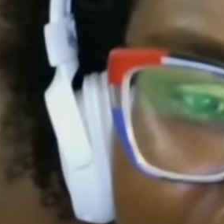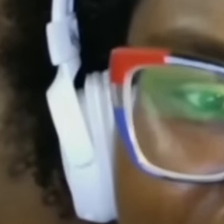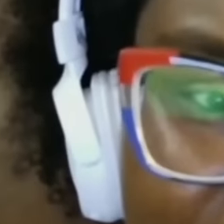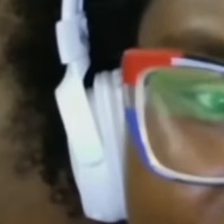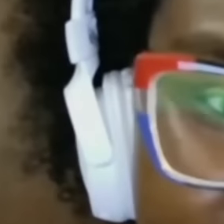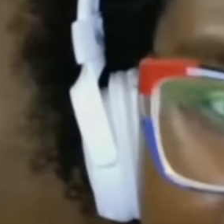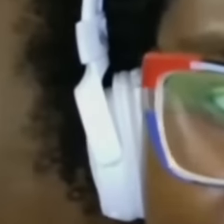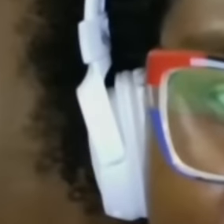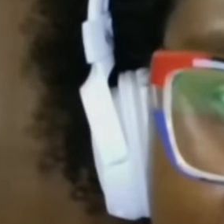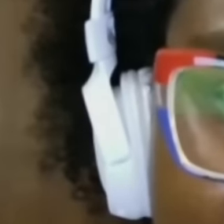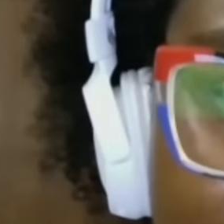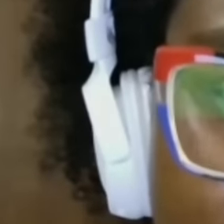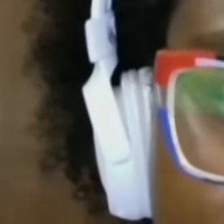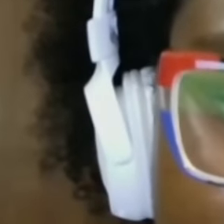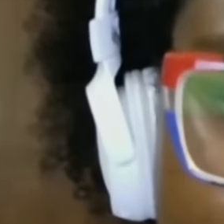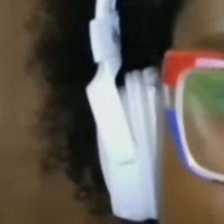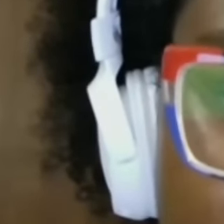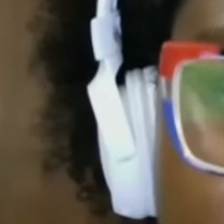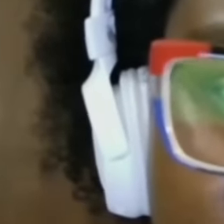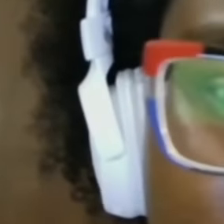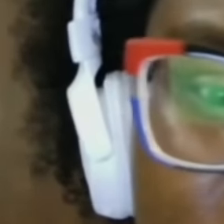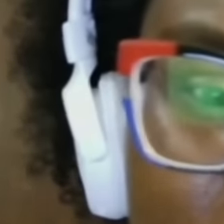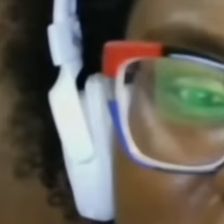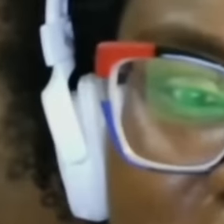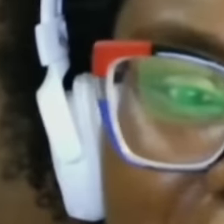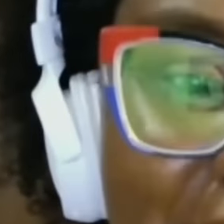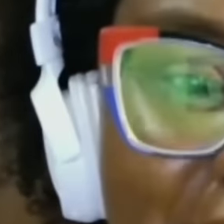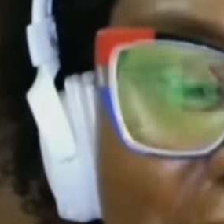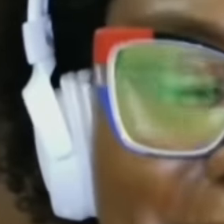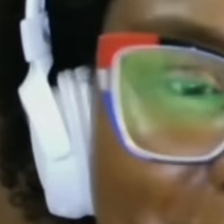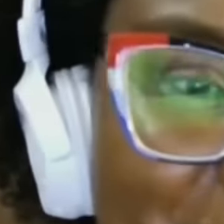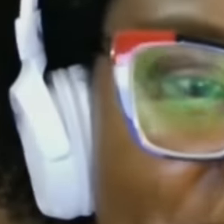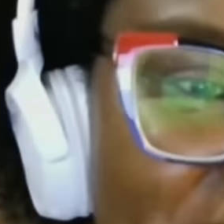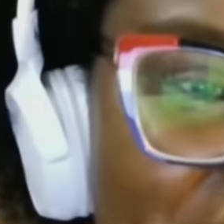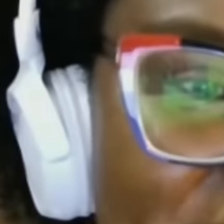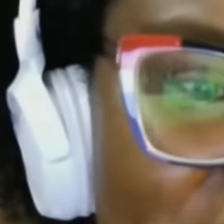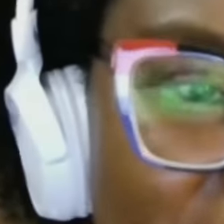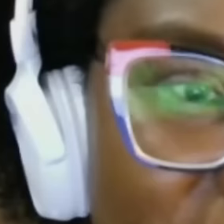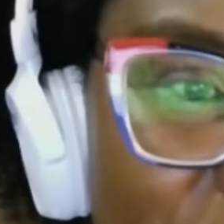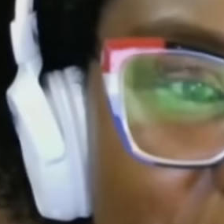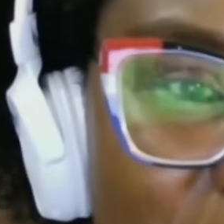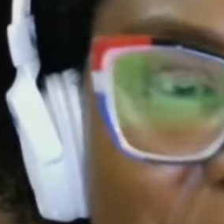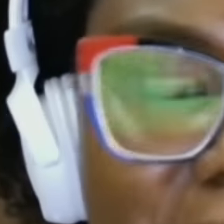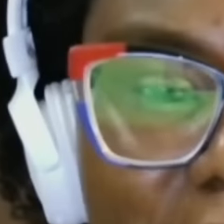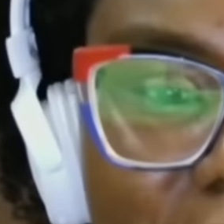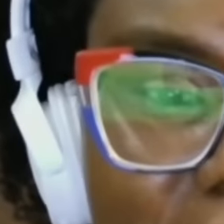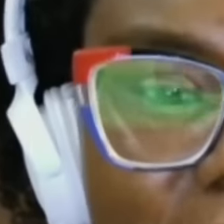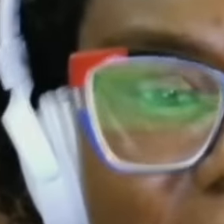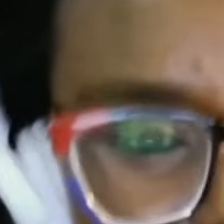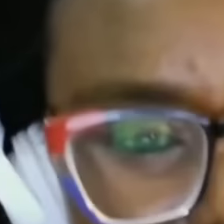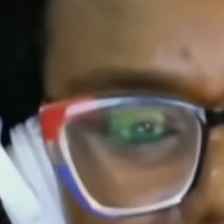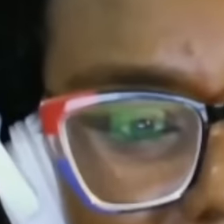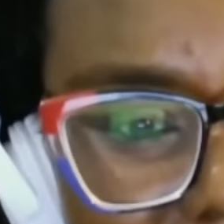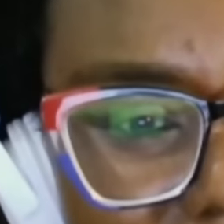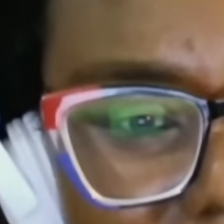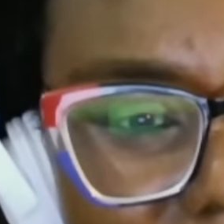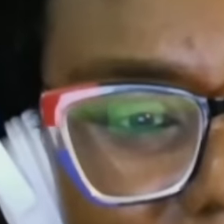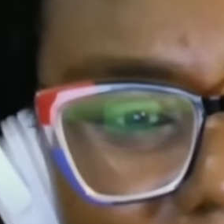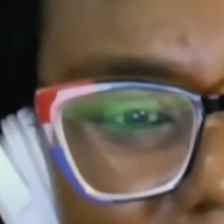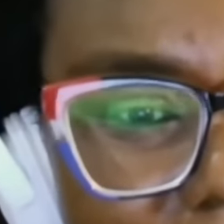importante. Ele foi lá para falar sobre políticas públicas e como o governo pode ajudar pessoas com deficiência, porque essa é a função da comissão de pessoas